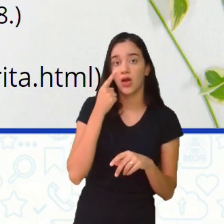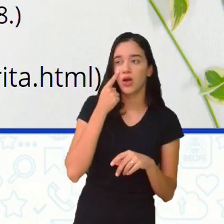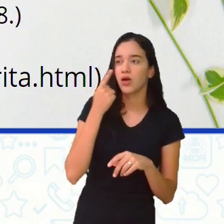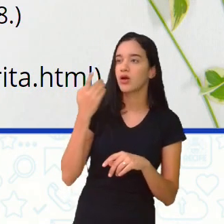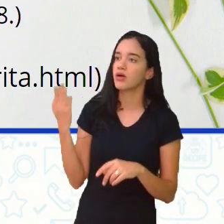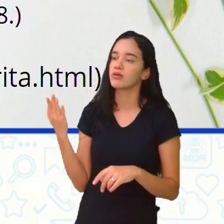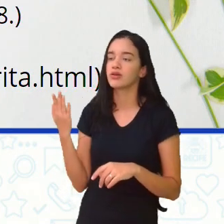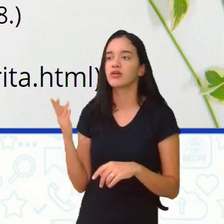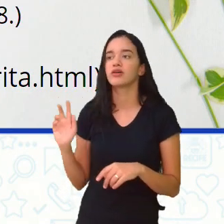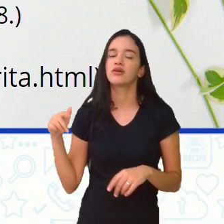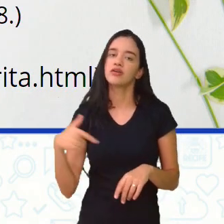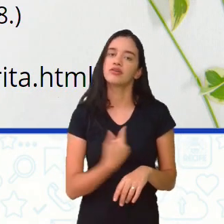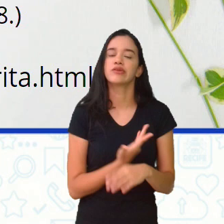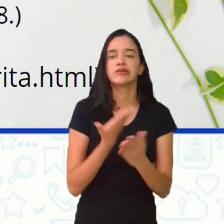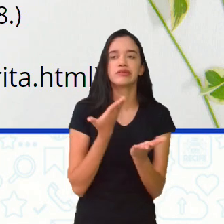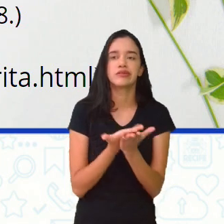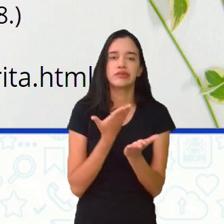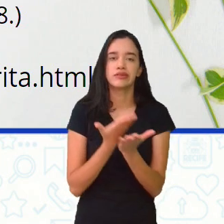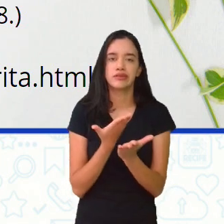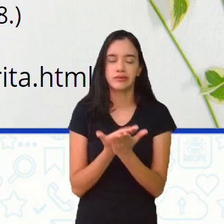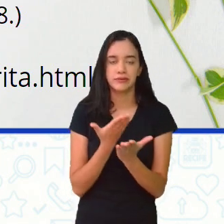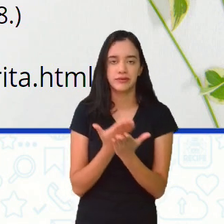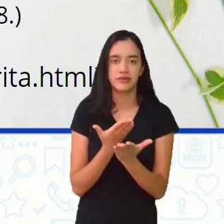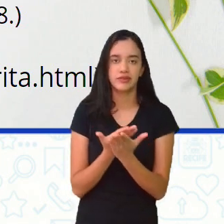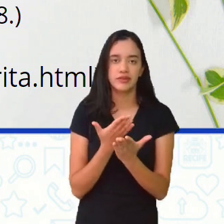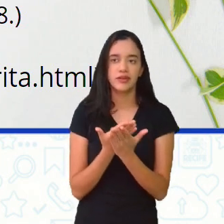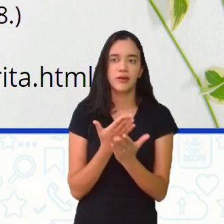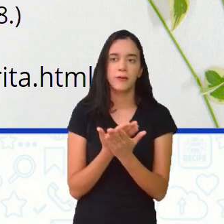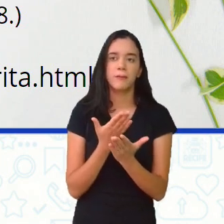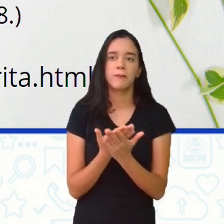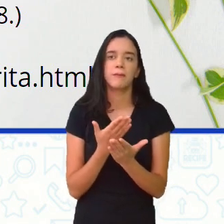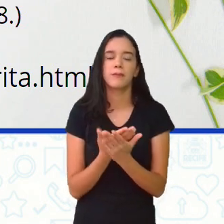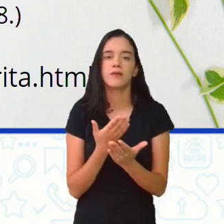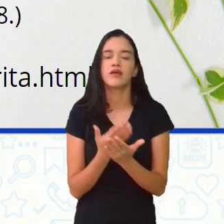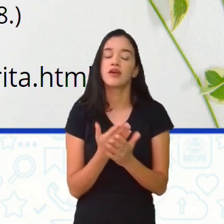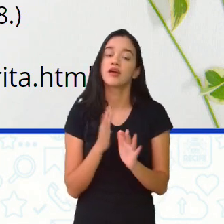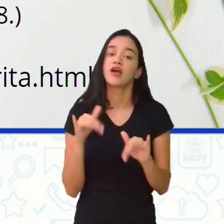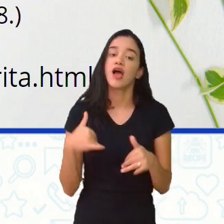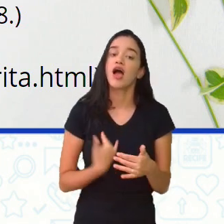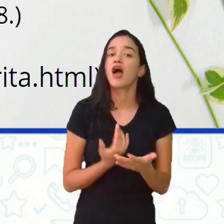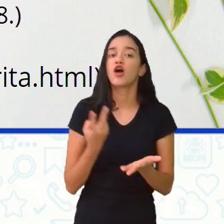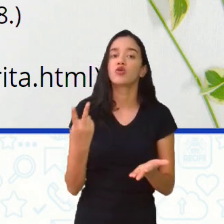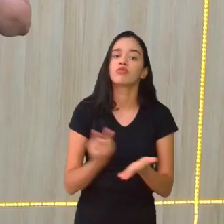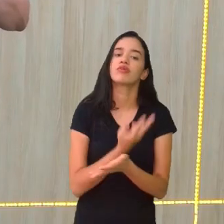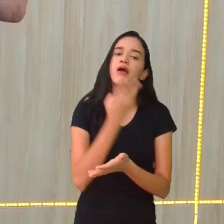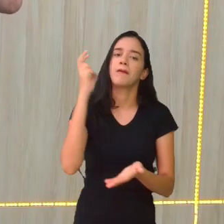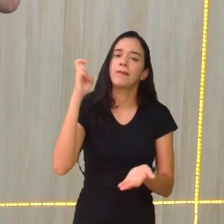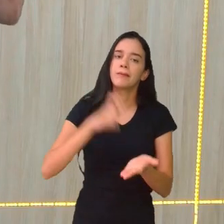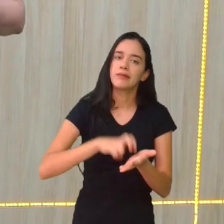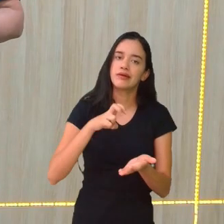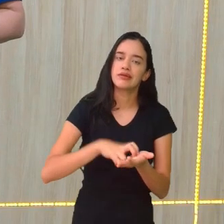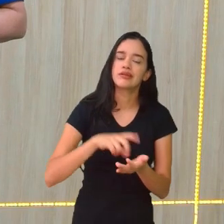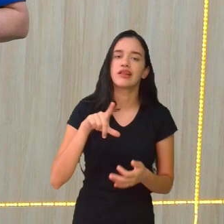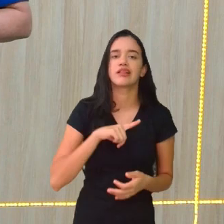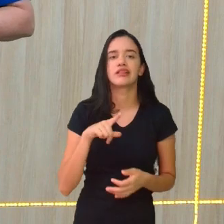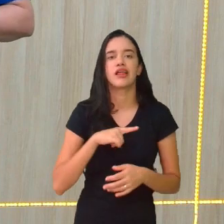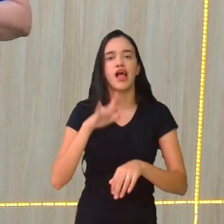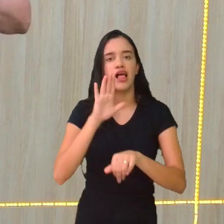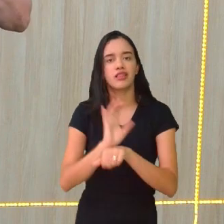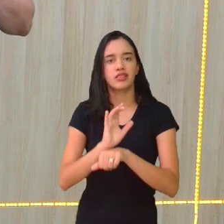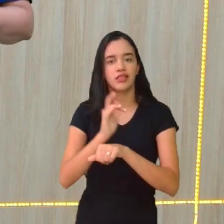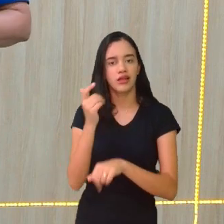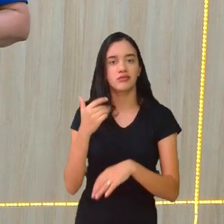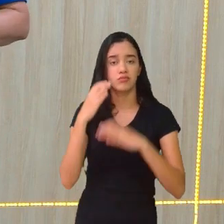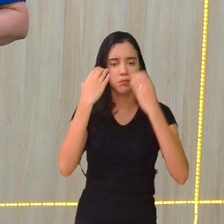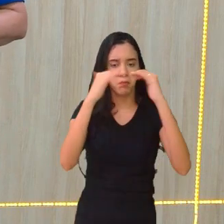referências, nossa aula, não é? Nossas aulas acontecem pela manhã, ela tem reprise à tarde,